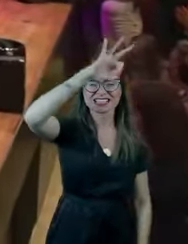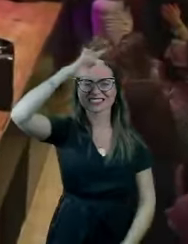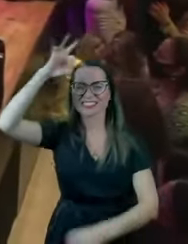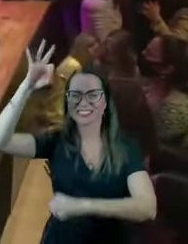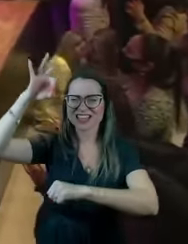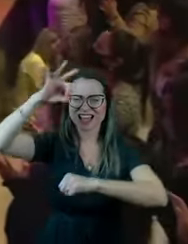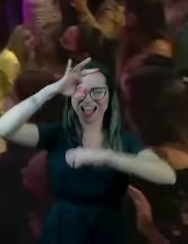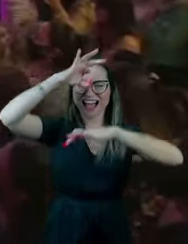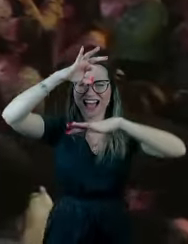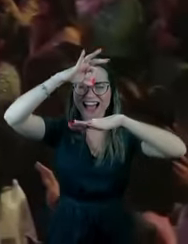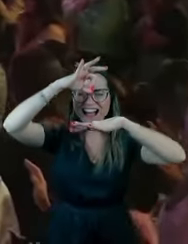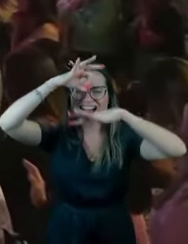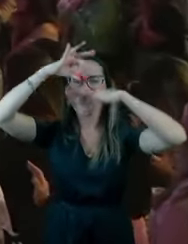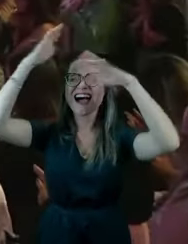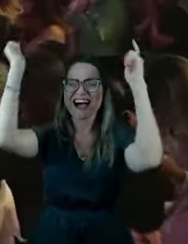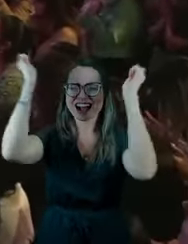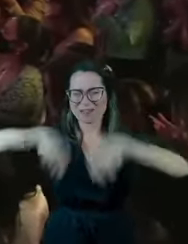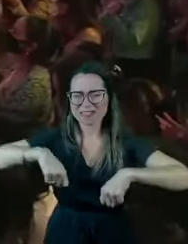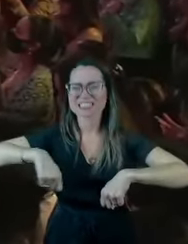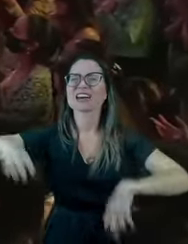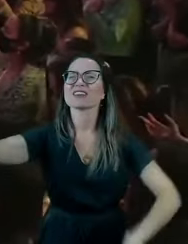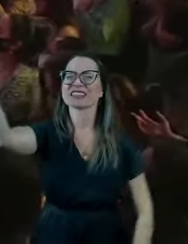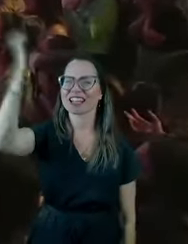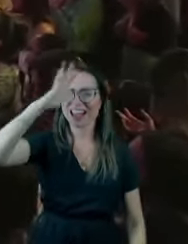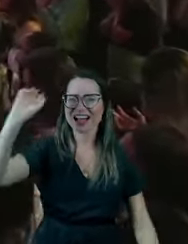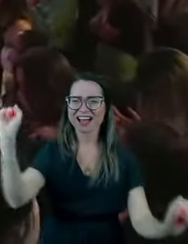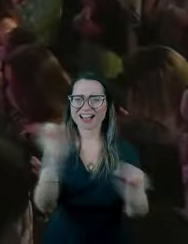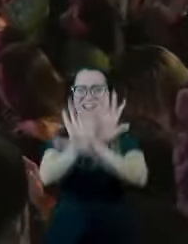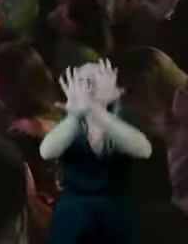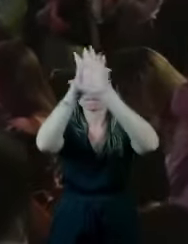do poder e da graça, da glória.